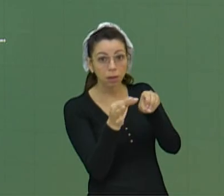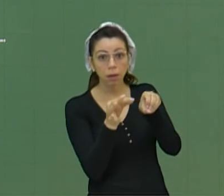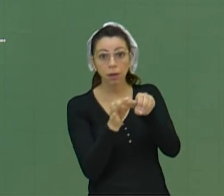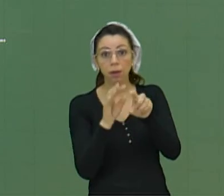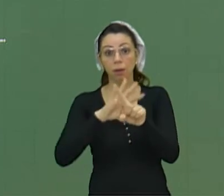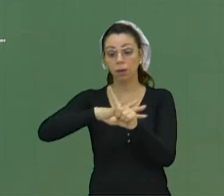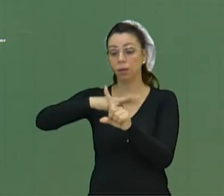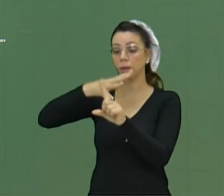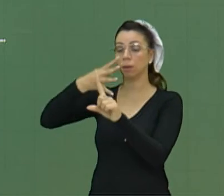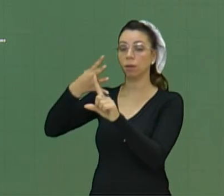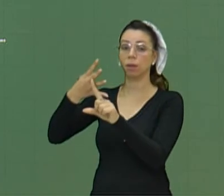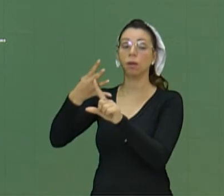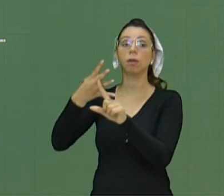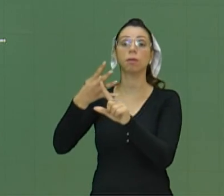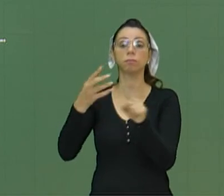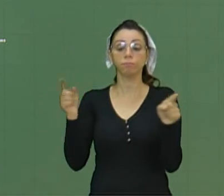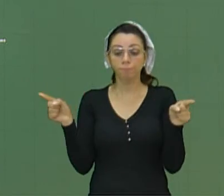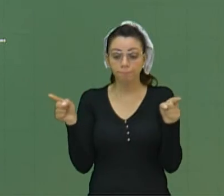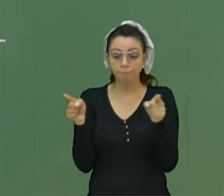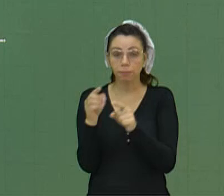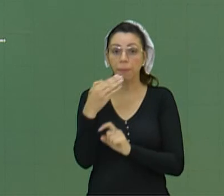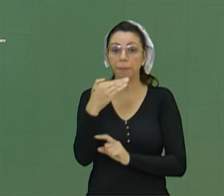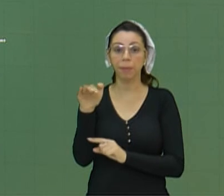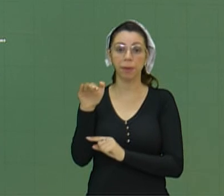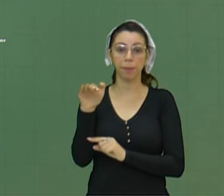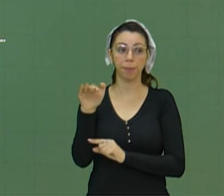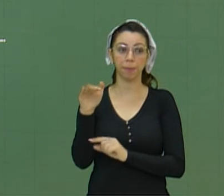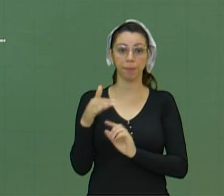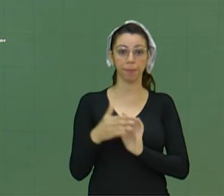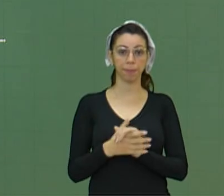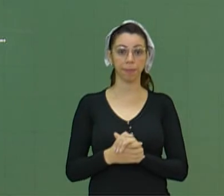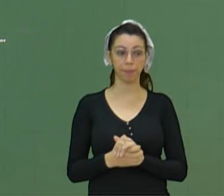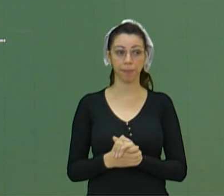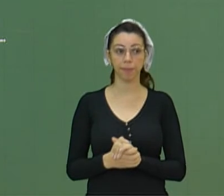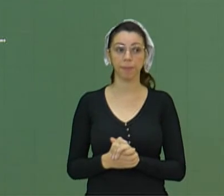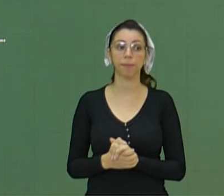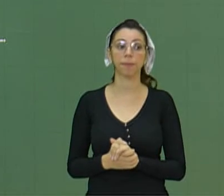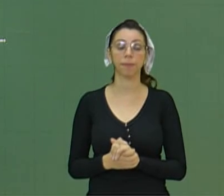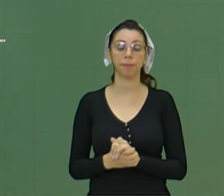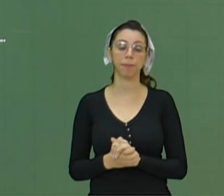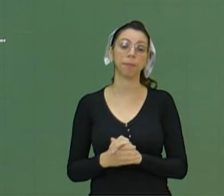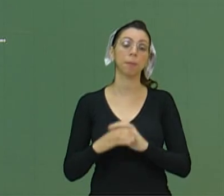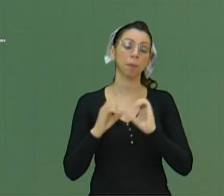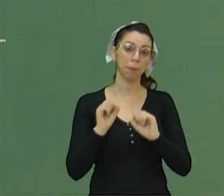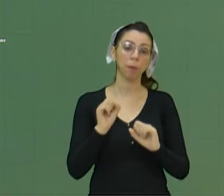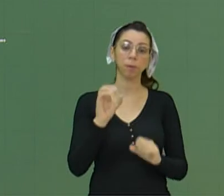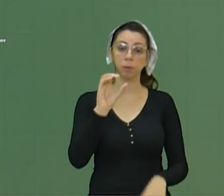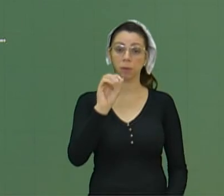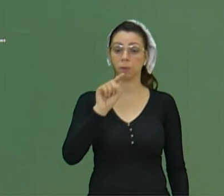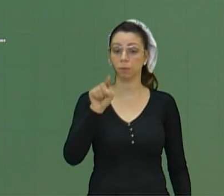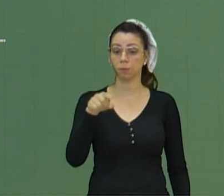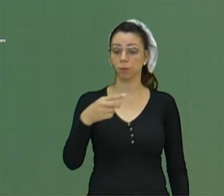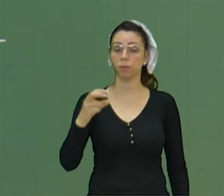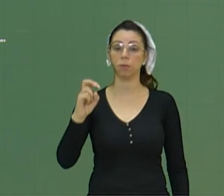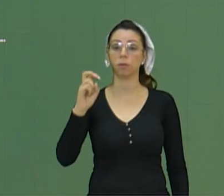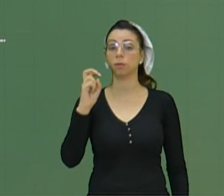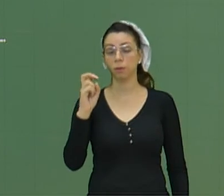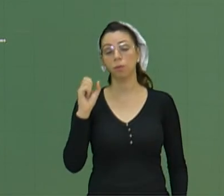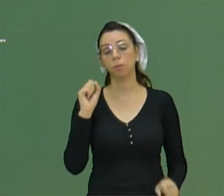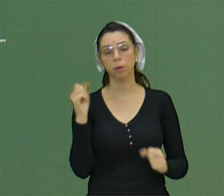pela metade, vai ficar metade aqui, ó. Metade. Aqui poderia ser 0,5 também, né? No lugar de